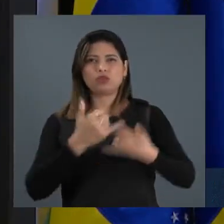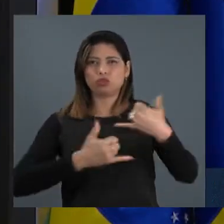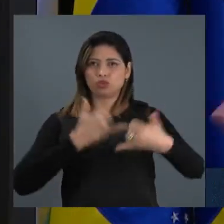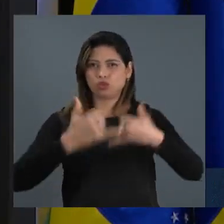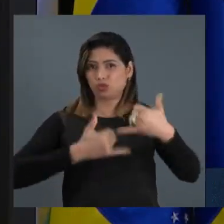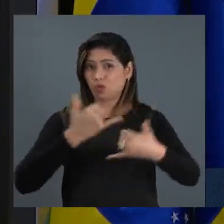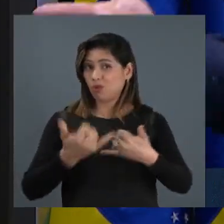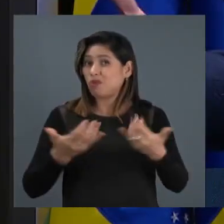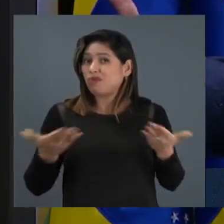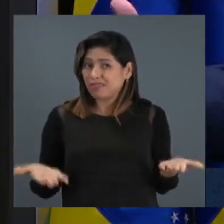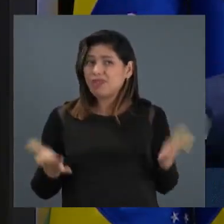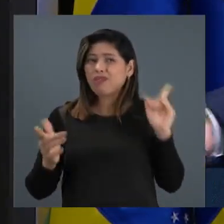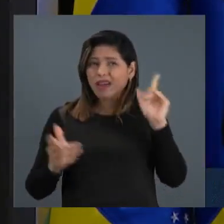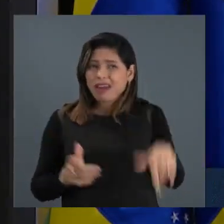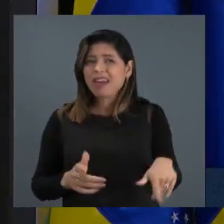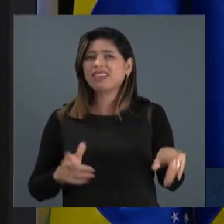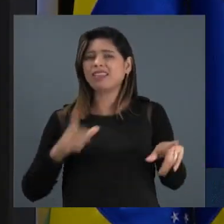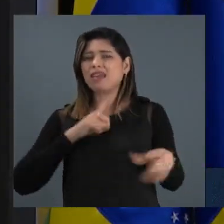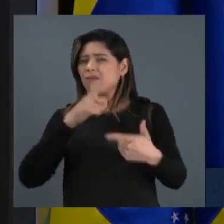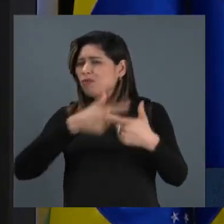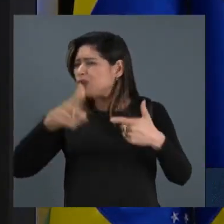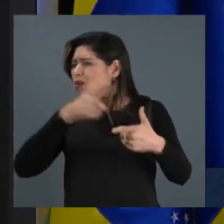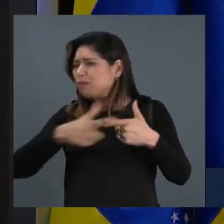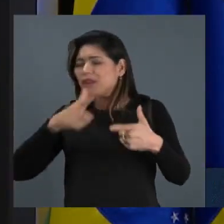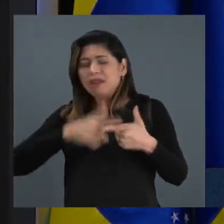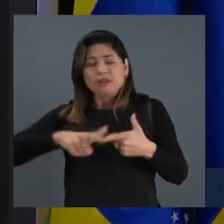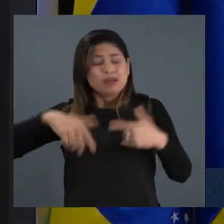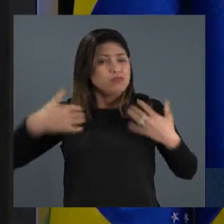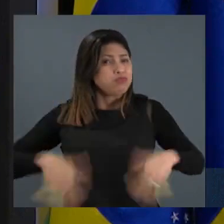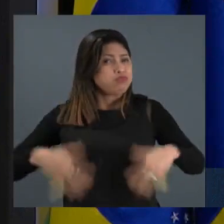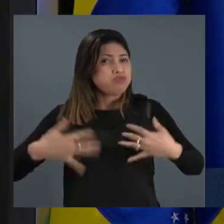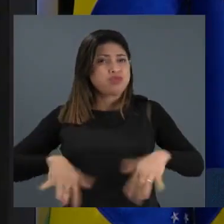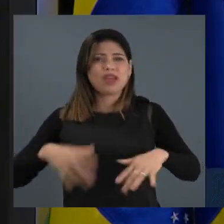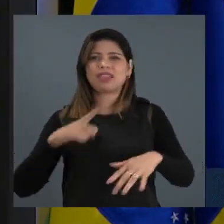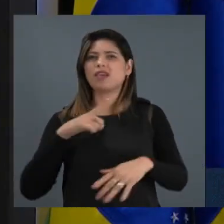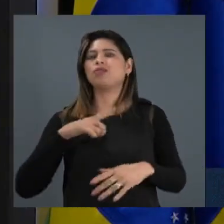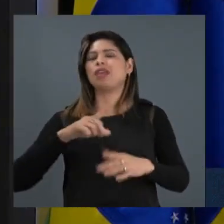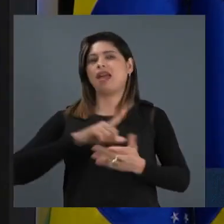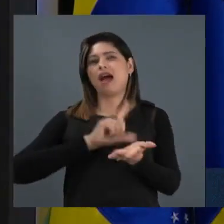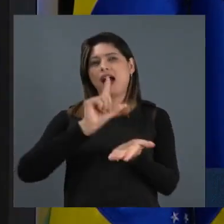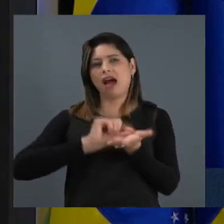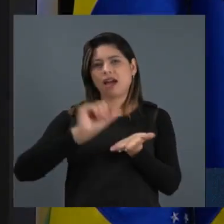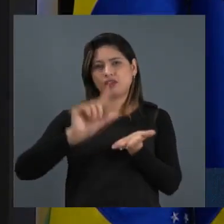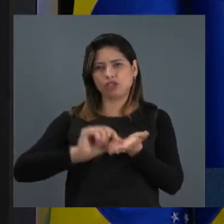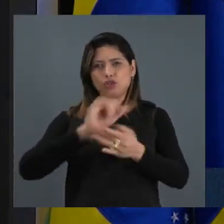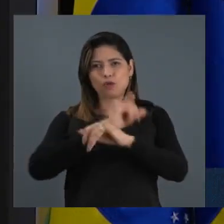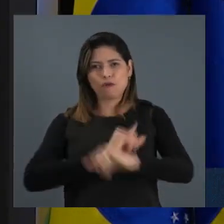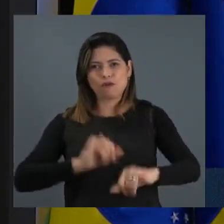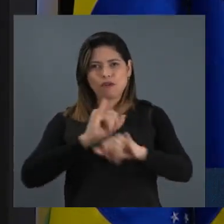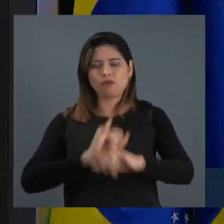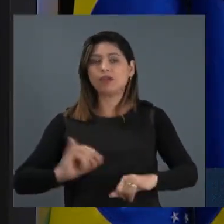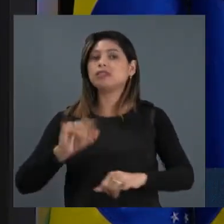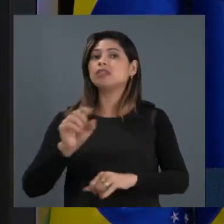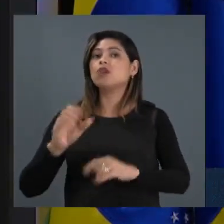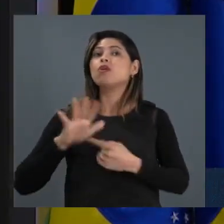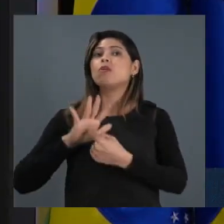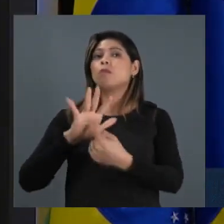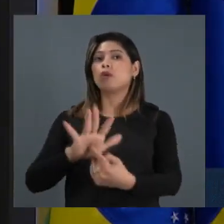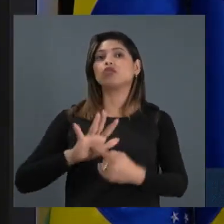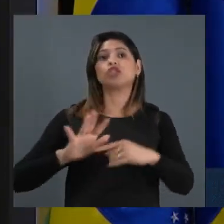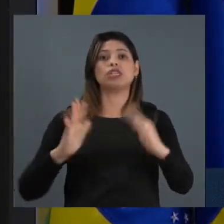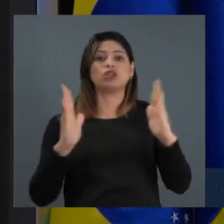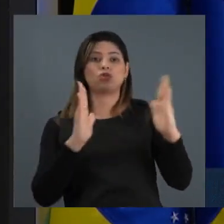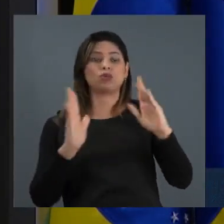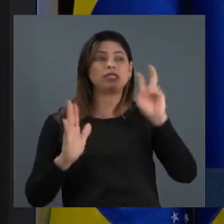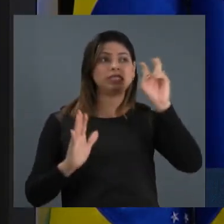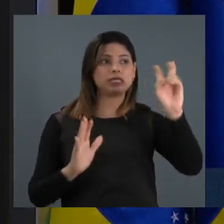viciados. Já temos problema demais, para que esse? Artigo publicado no New York Times mostra que entre 50%